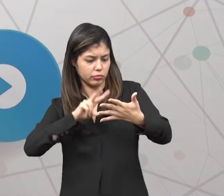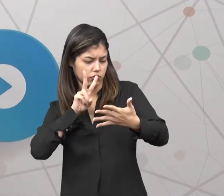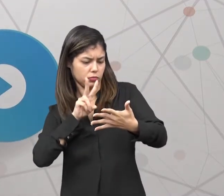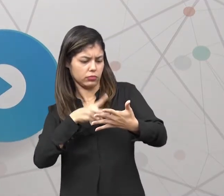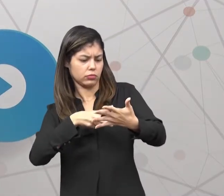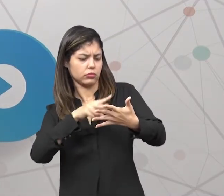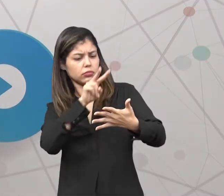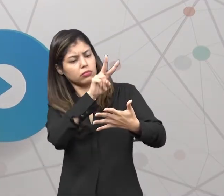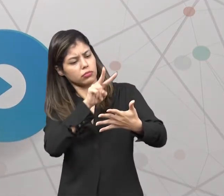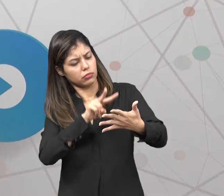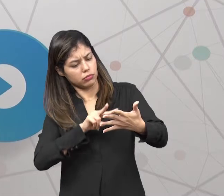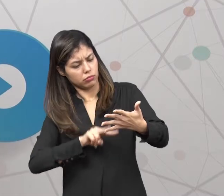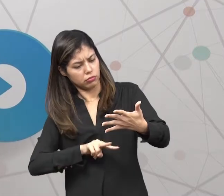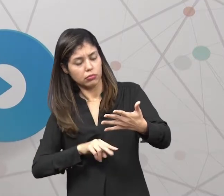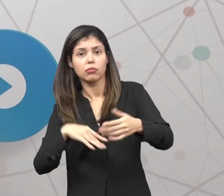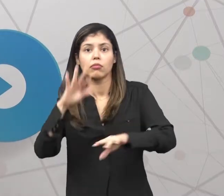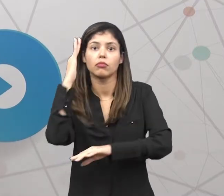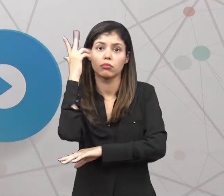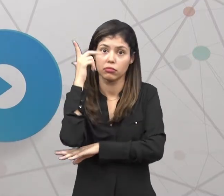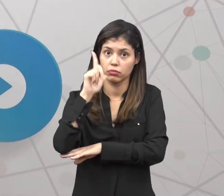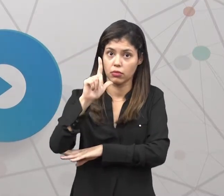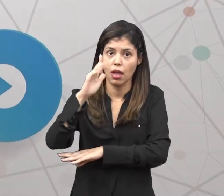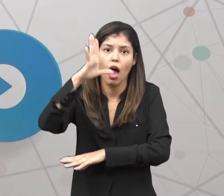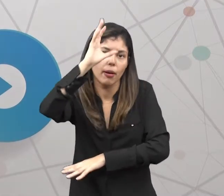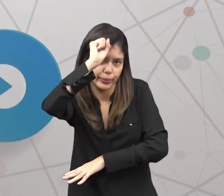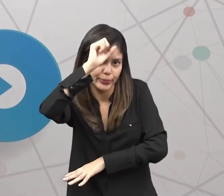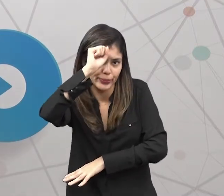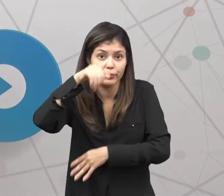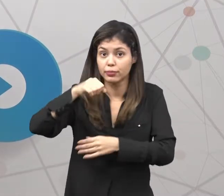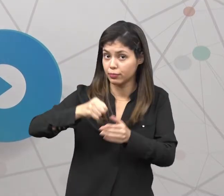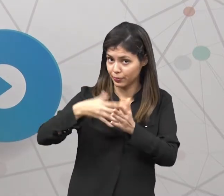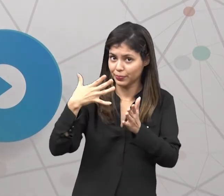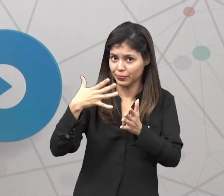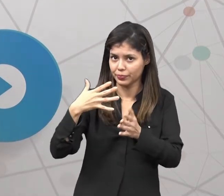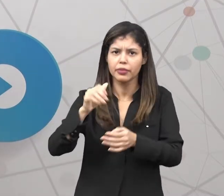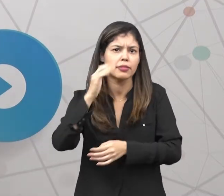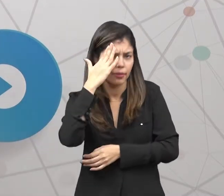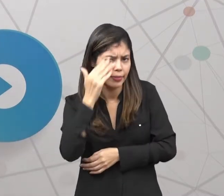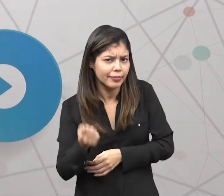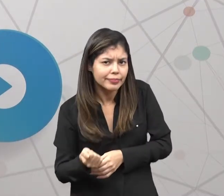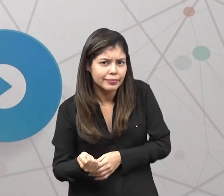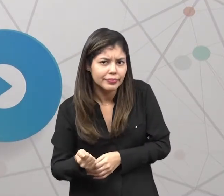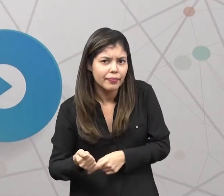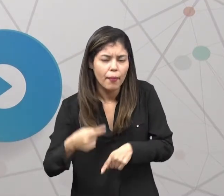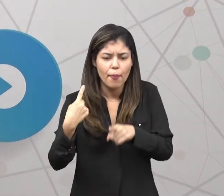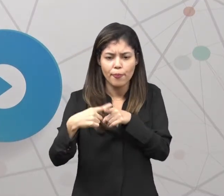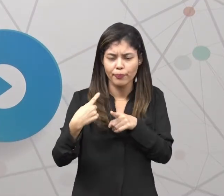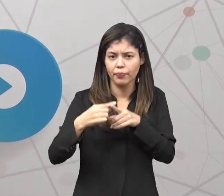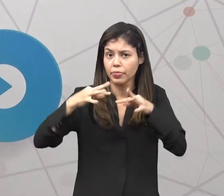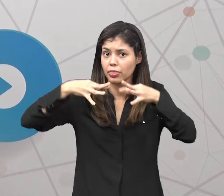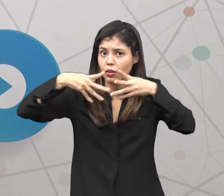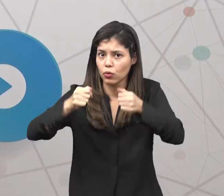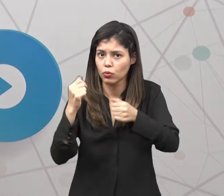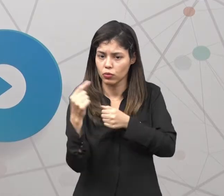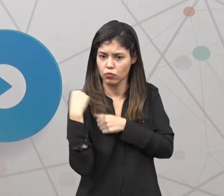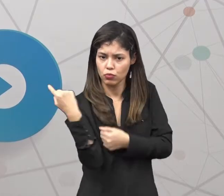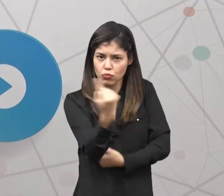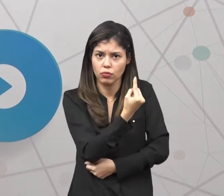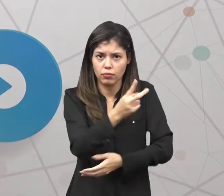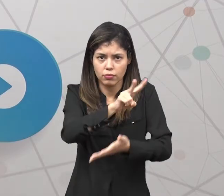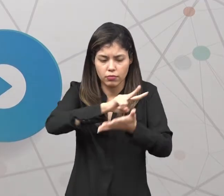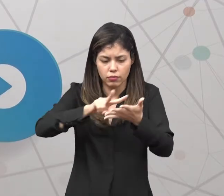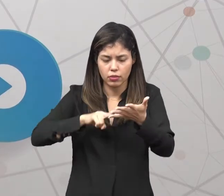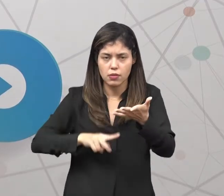em 3 quadrinhos, você consegue aprender muita coisa, sabia? Porque tudo que nós lemos, tudo que